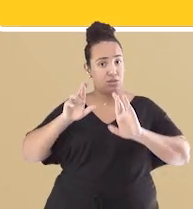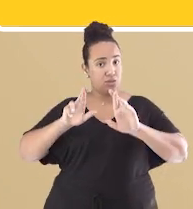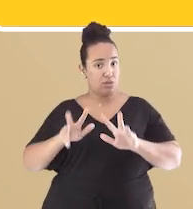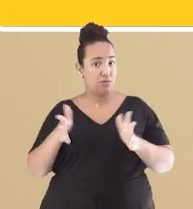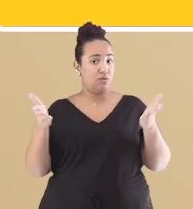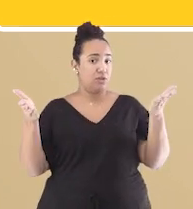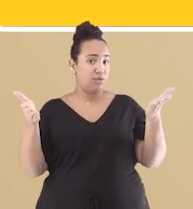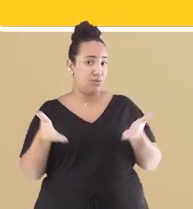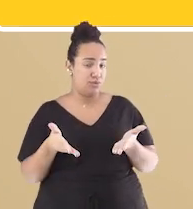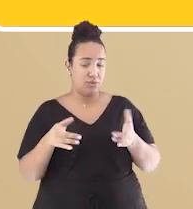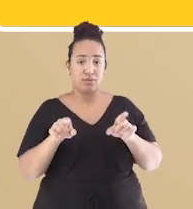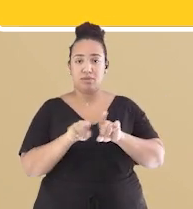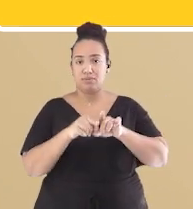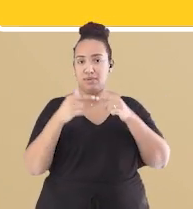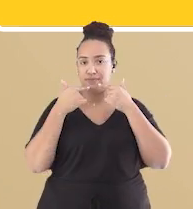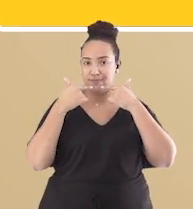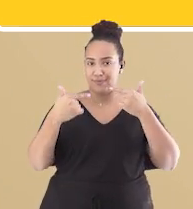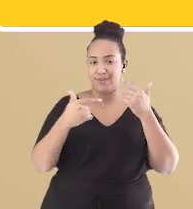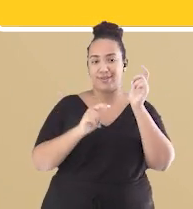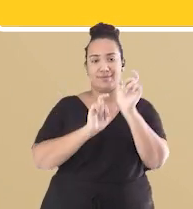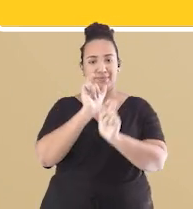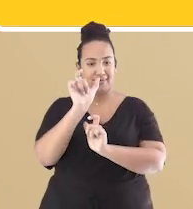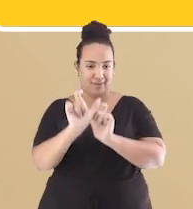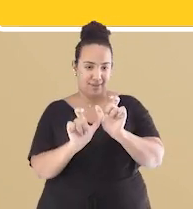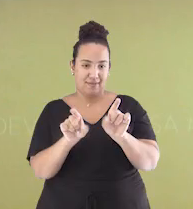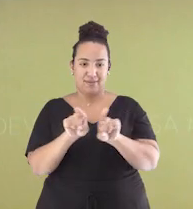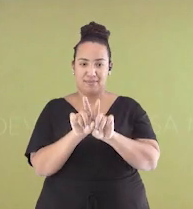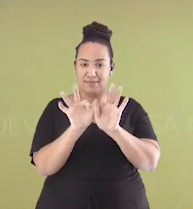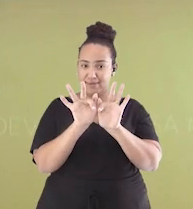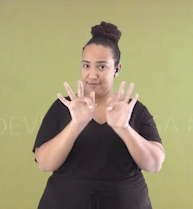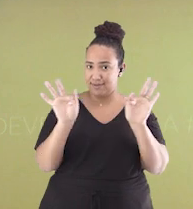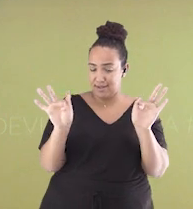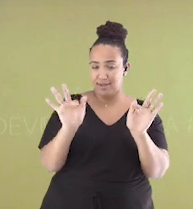como a linguagem, as palavras e as expressões.